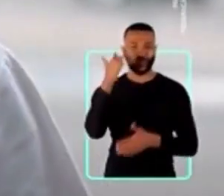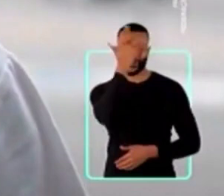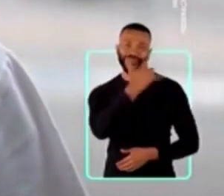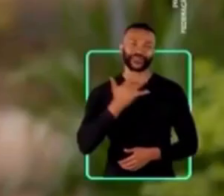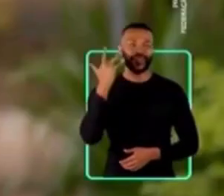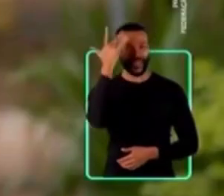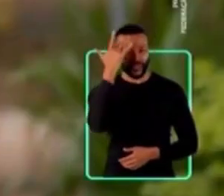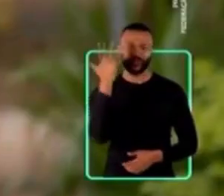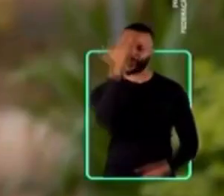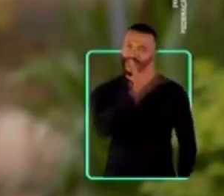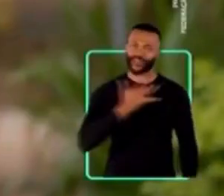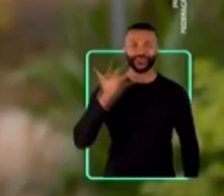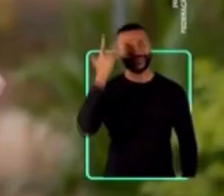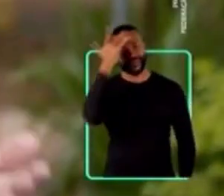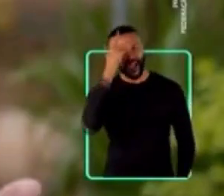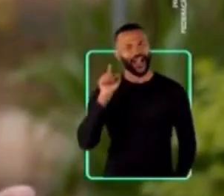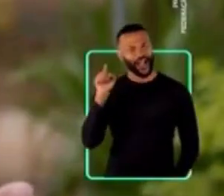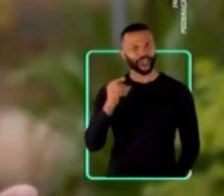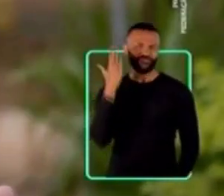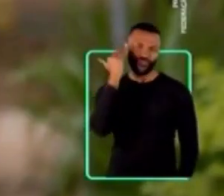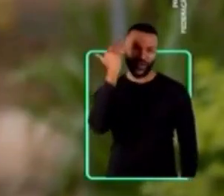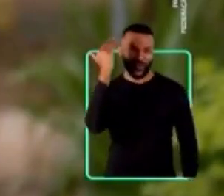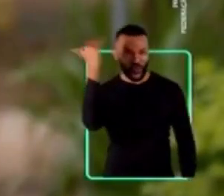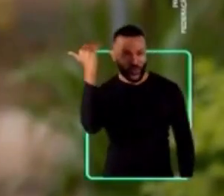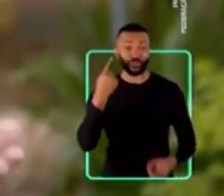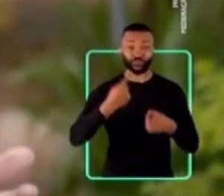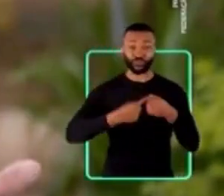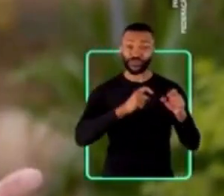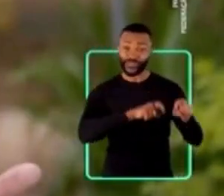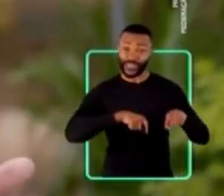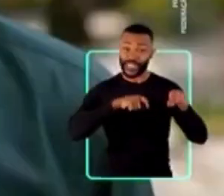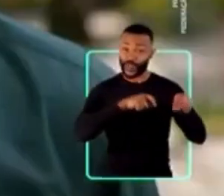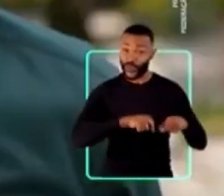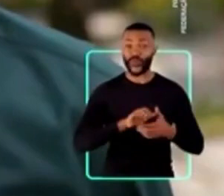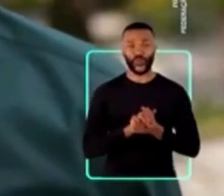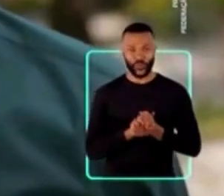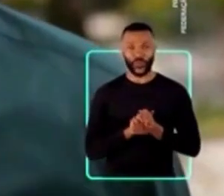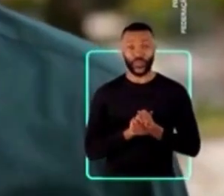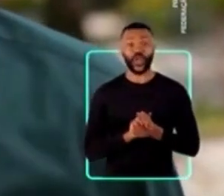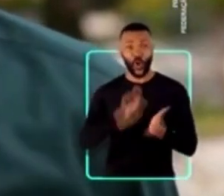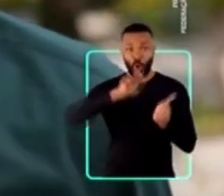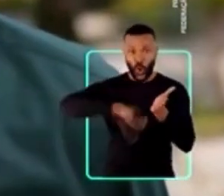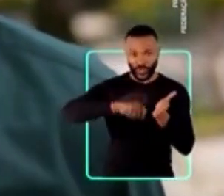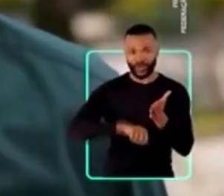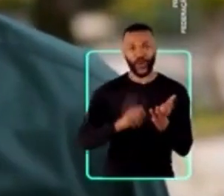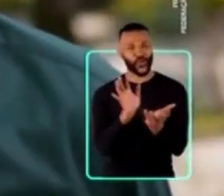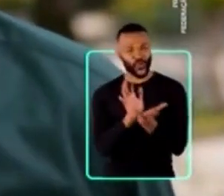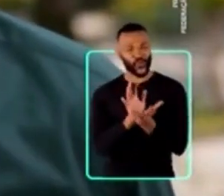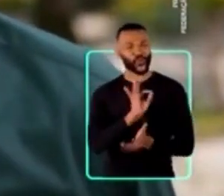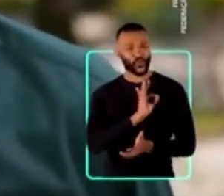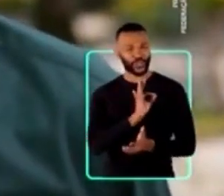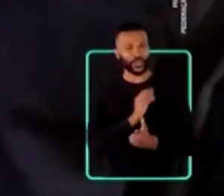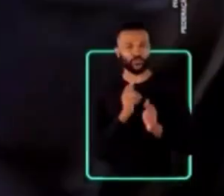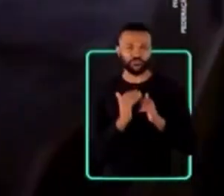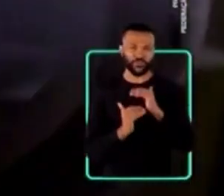no Haddad. Haddad, altamente conhecido, do interior paulista. Eu vou aumentar gradativamente o efetivo